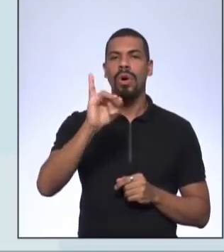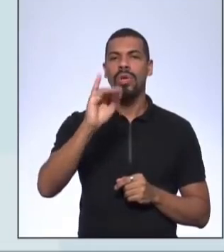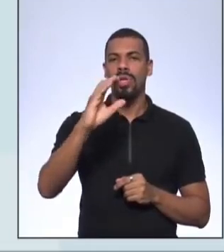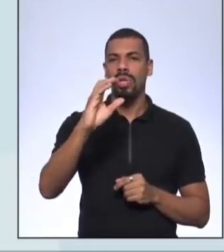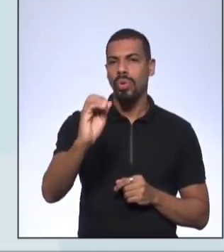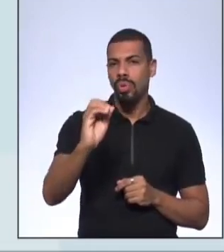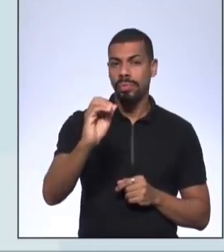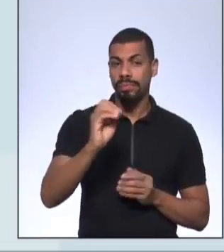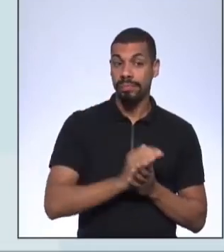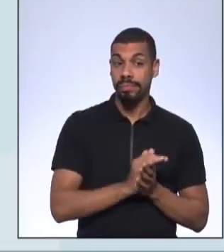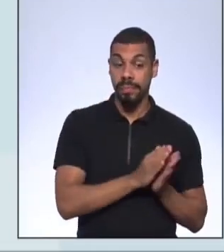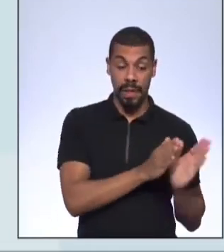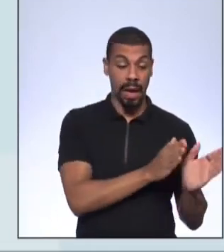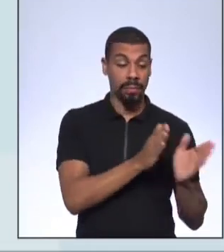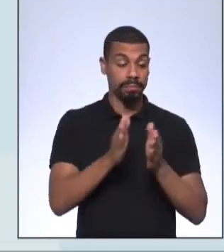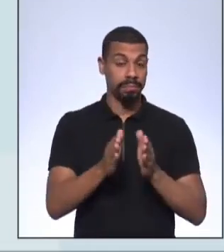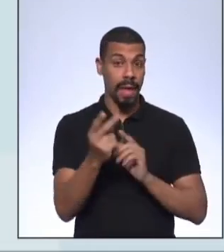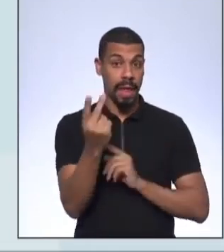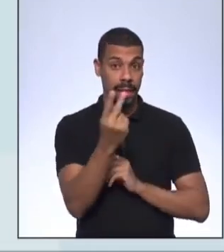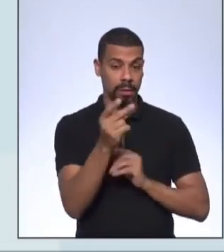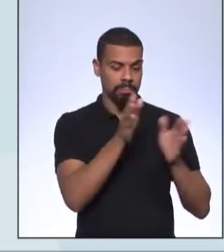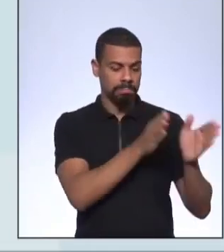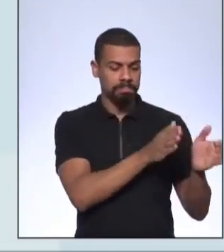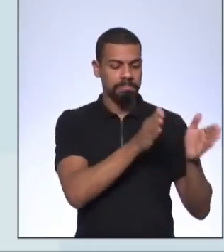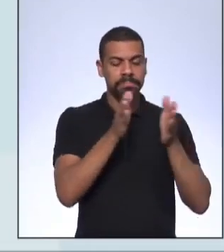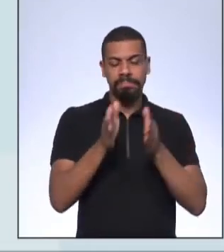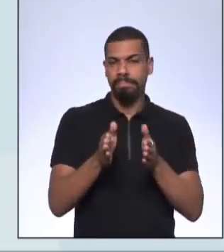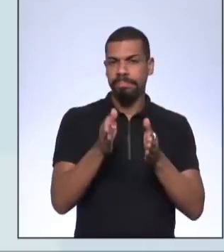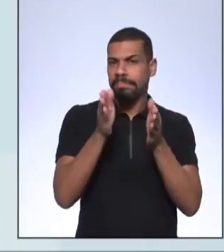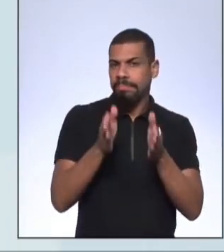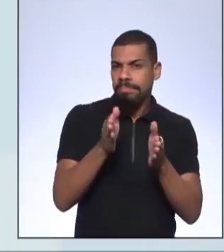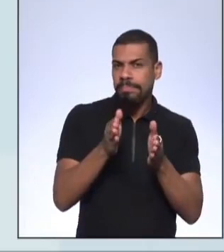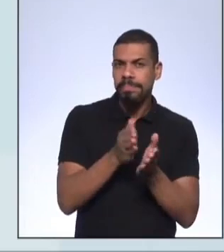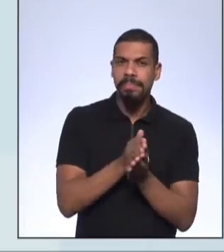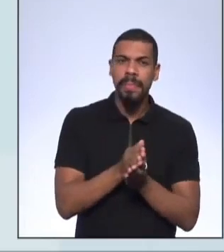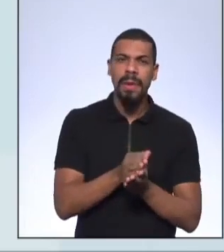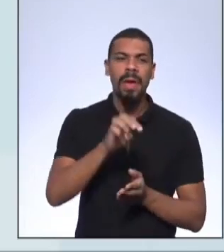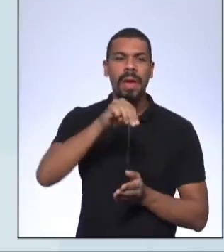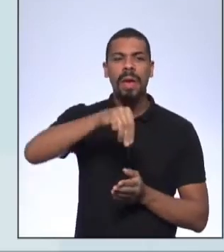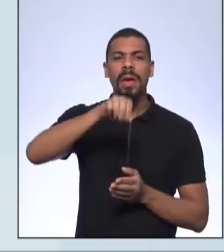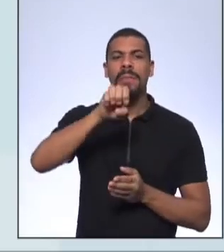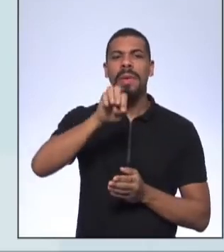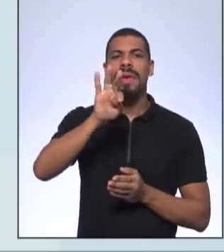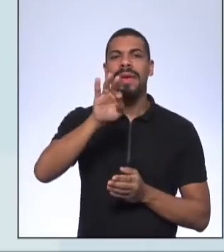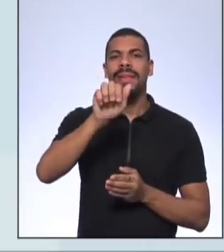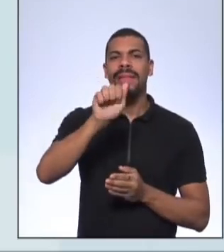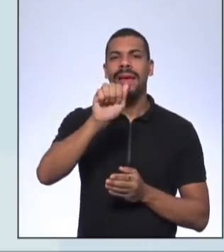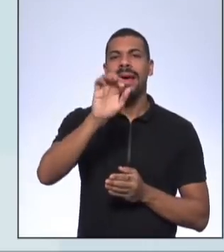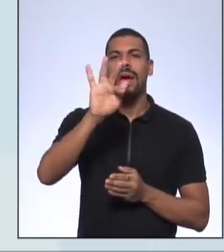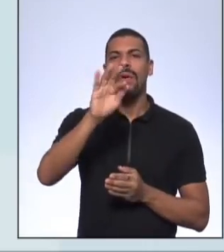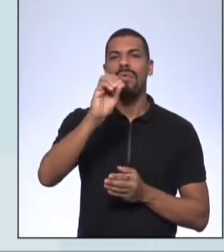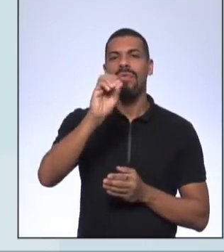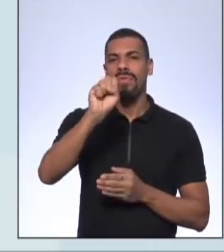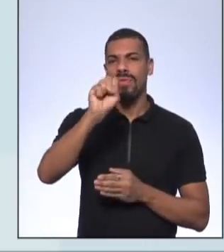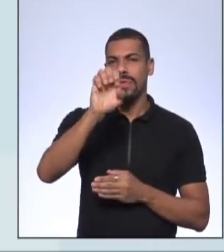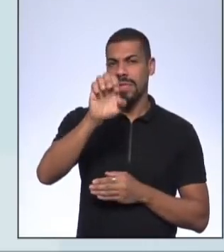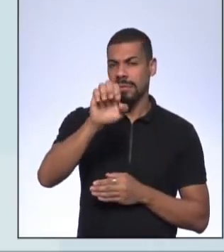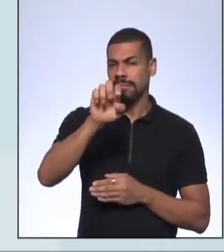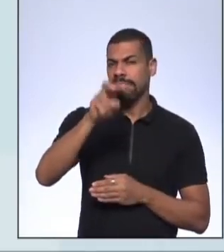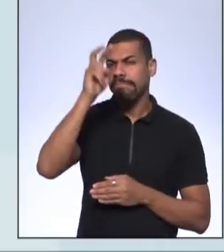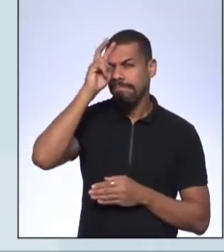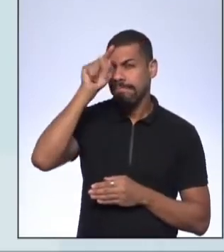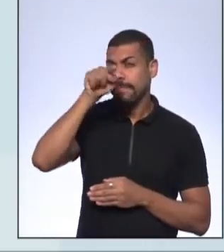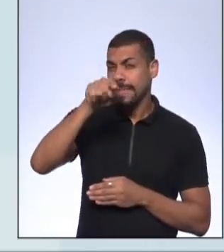de metáfase, tá, os cromossomos estão no meio da célula, no equador da célula. Isso é muito bom guardar. Se pergunta